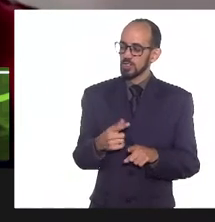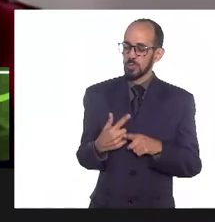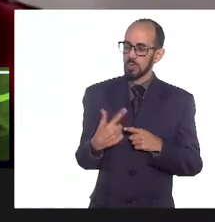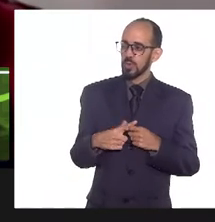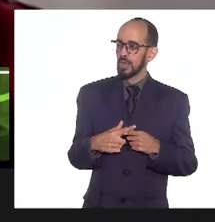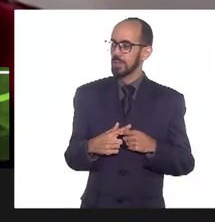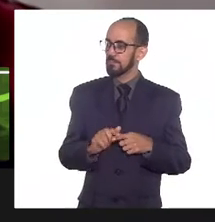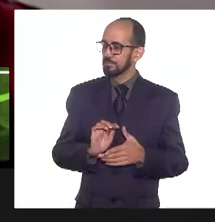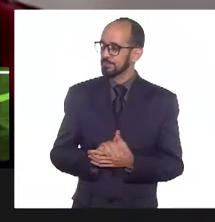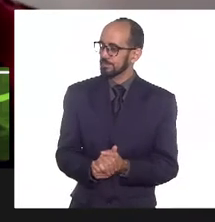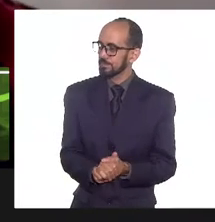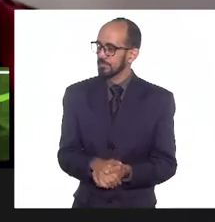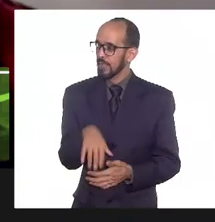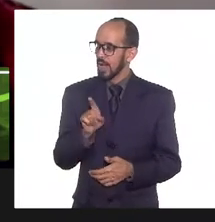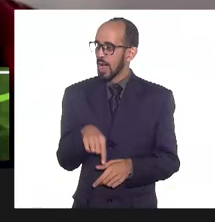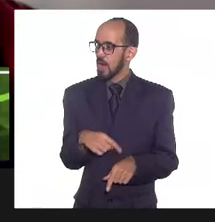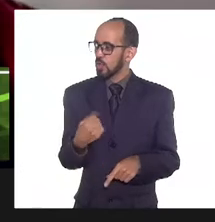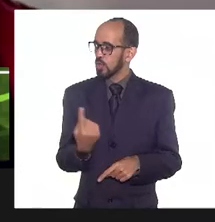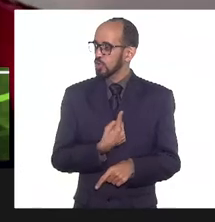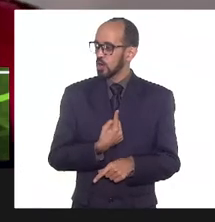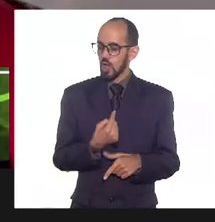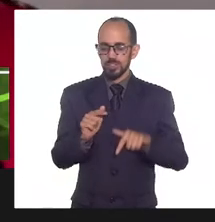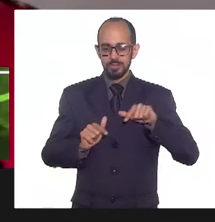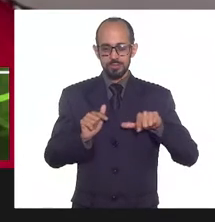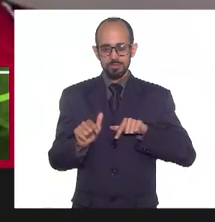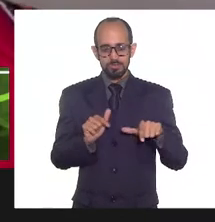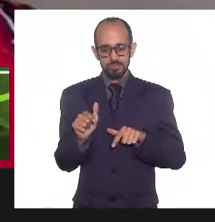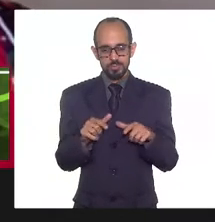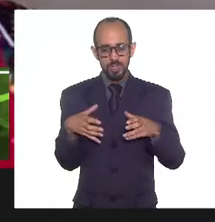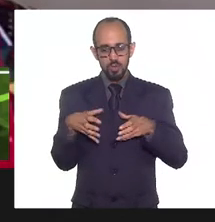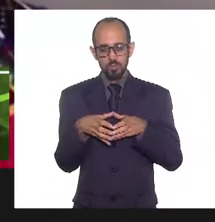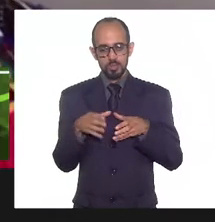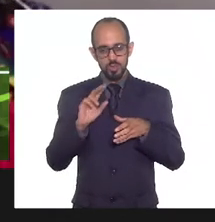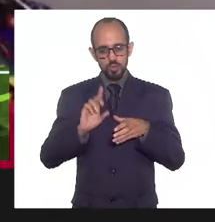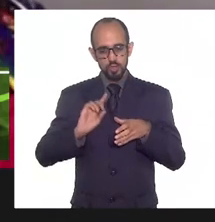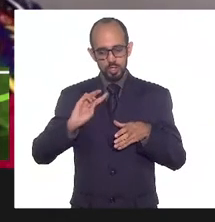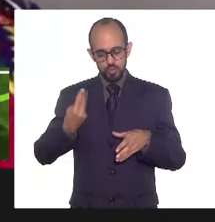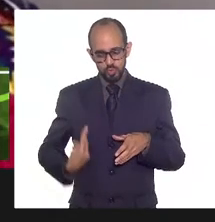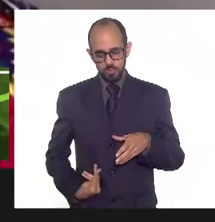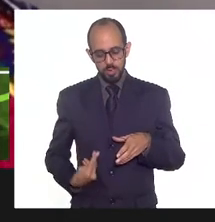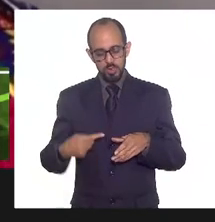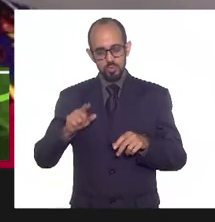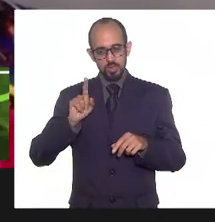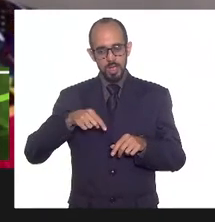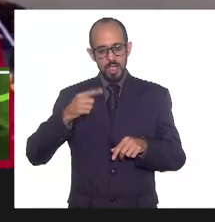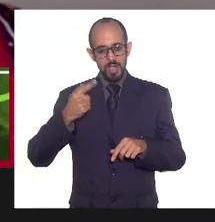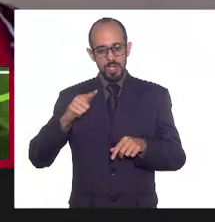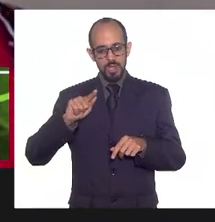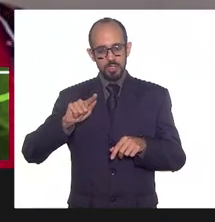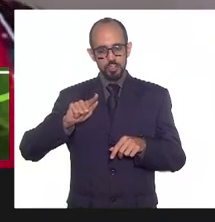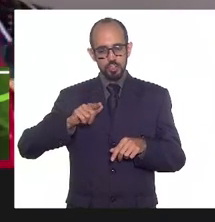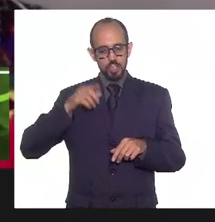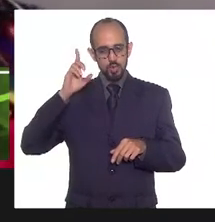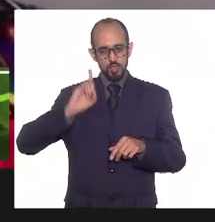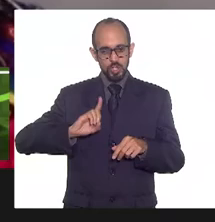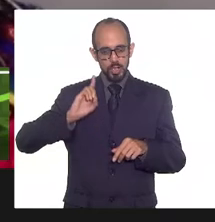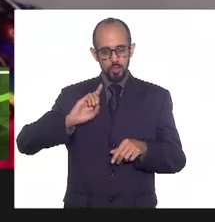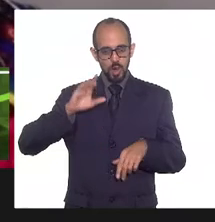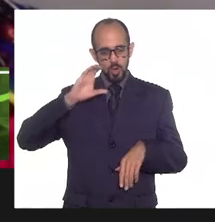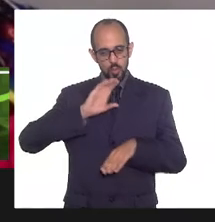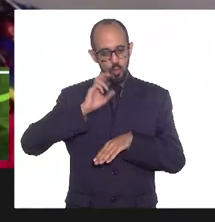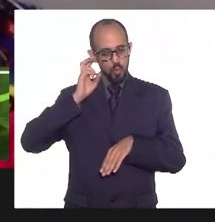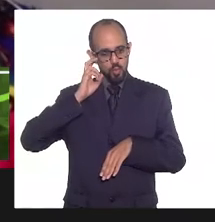é um pouco disso que a gente trabalha inclusive na nossa comissão de direitos humanos o quanto que a garantia do direito à cultura que é um direito